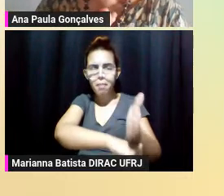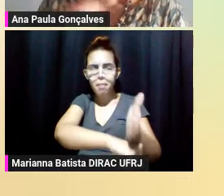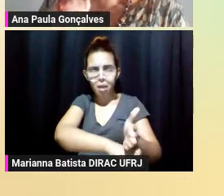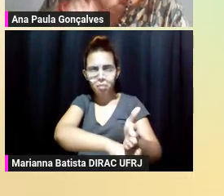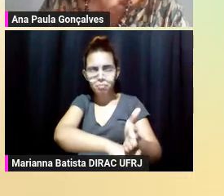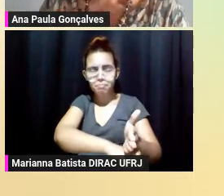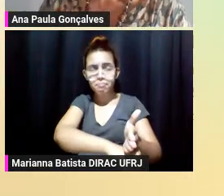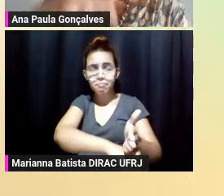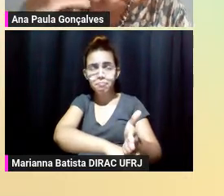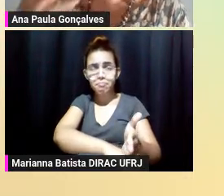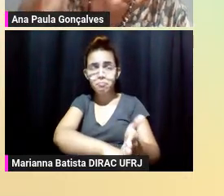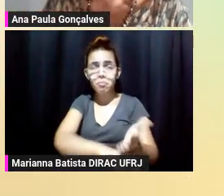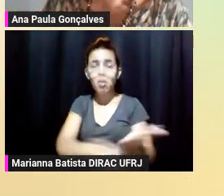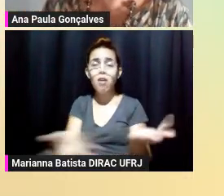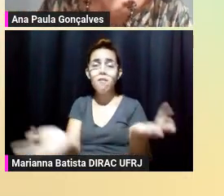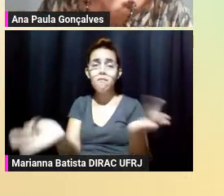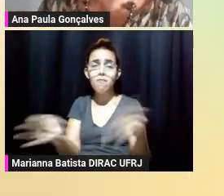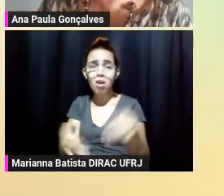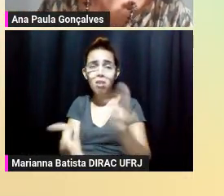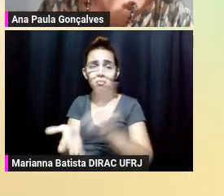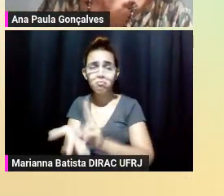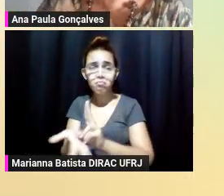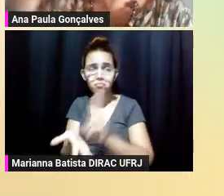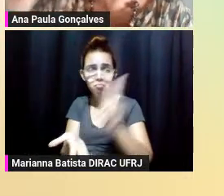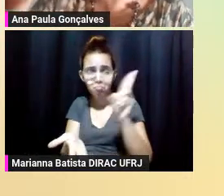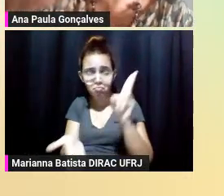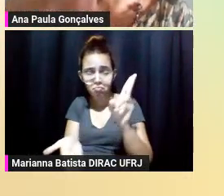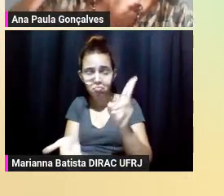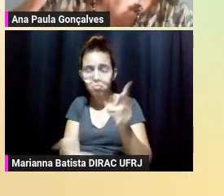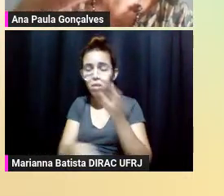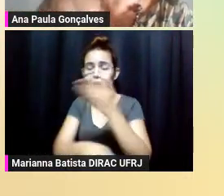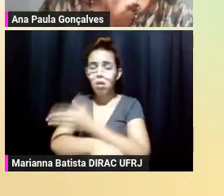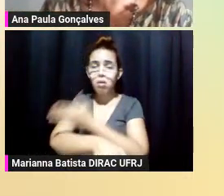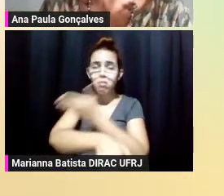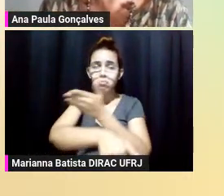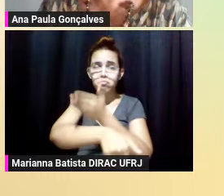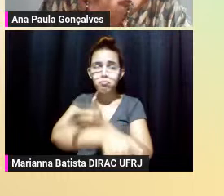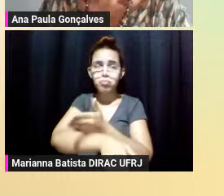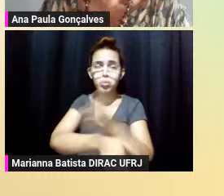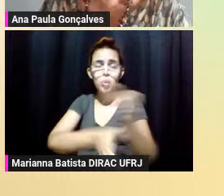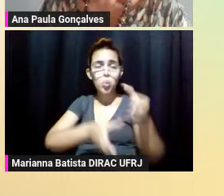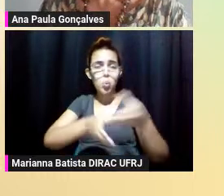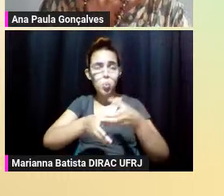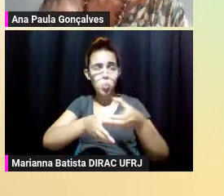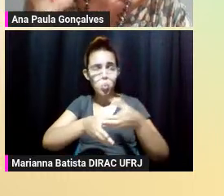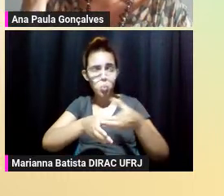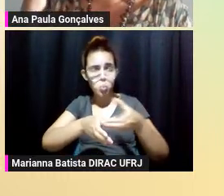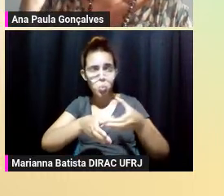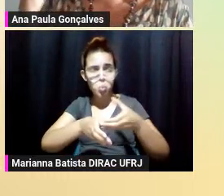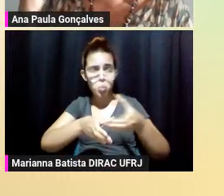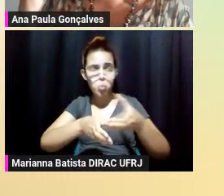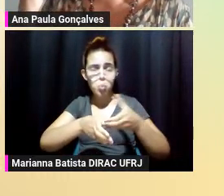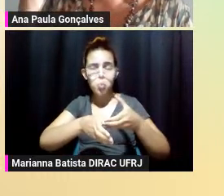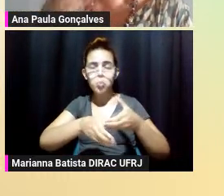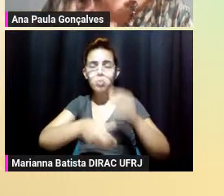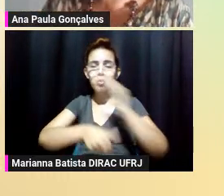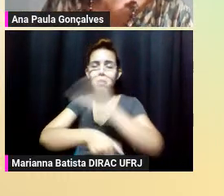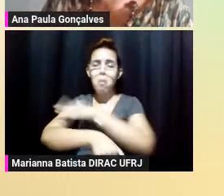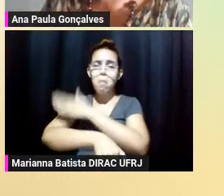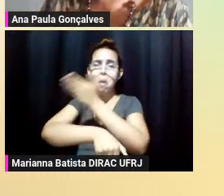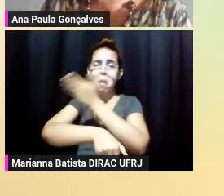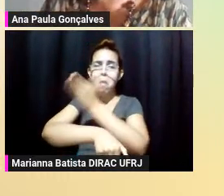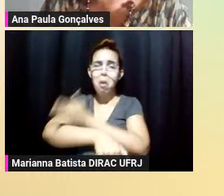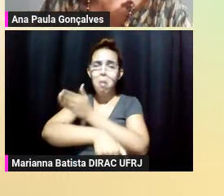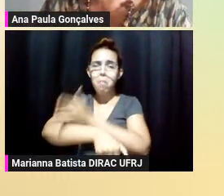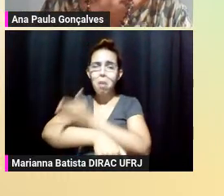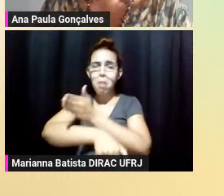termino a graduação em 2001, faço o concurso público para ser Eduque, que o iníciozinho eu já descrevi para vocês, tá? Faço a